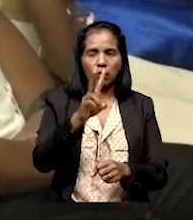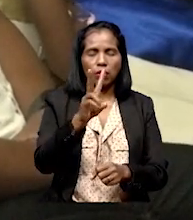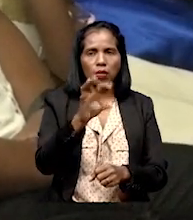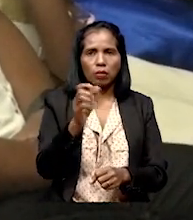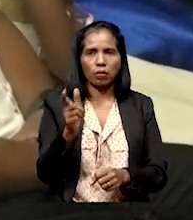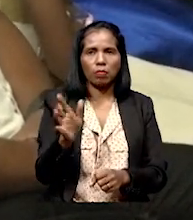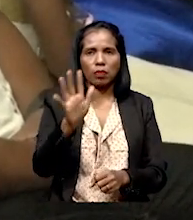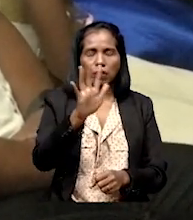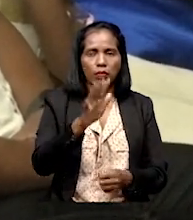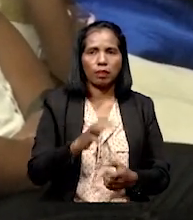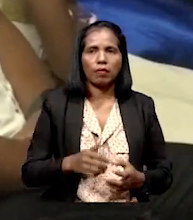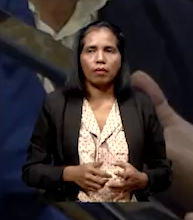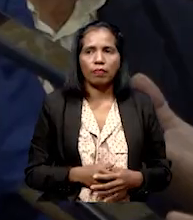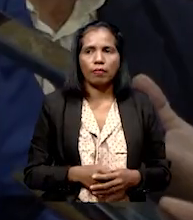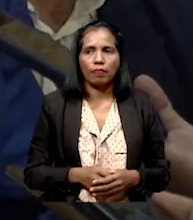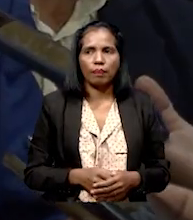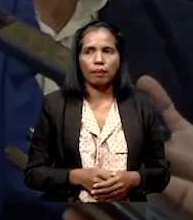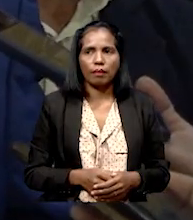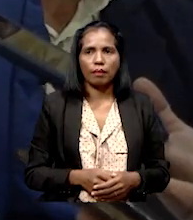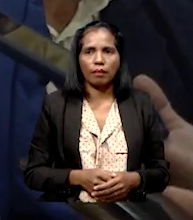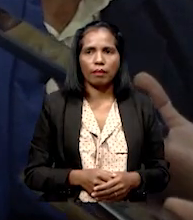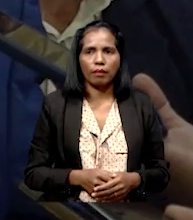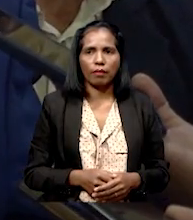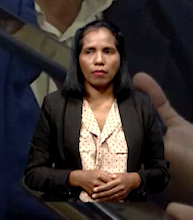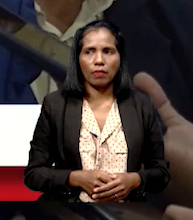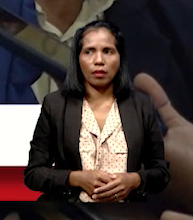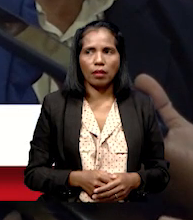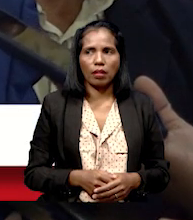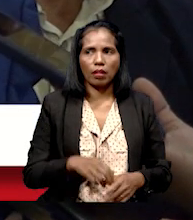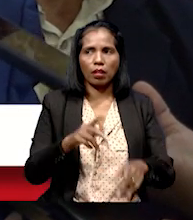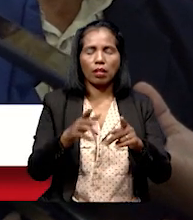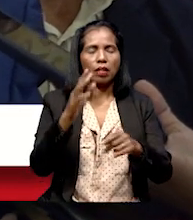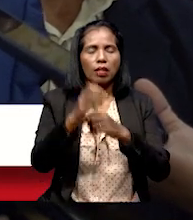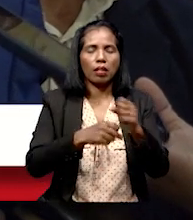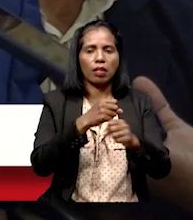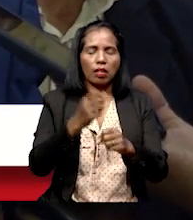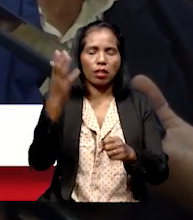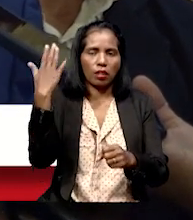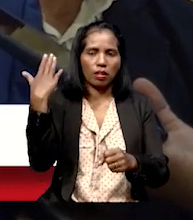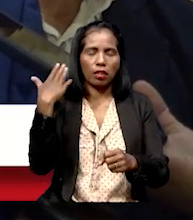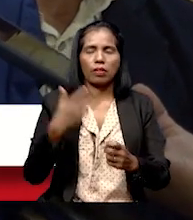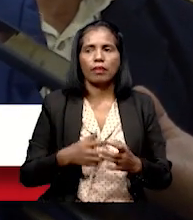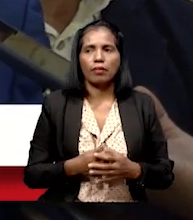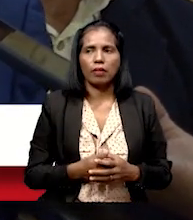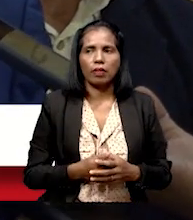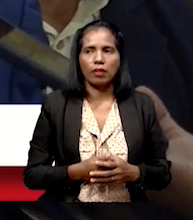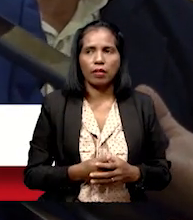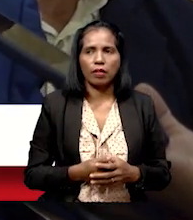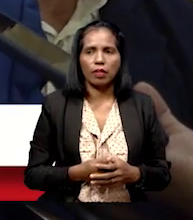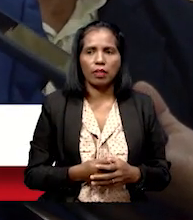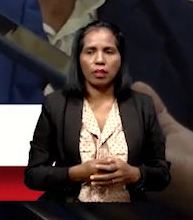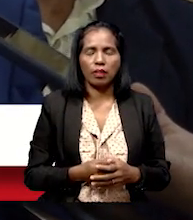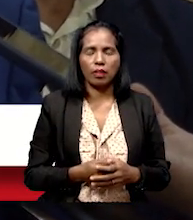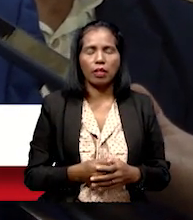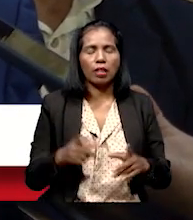Lima. É, ato macane. Iha, na hera liba, iha, durante, né? Iha, polêmica,